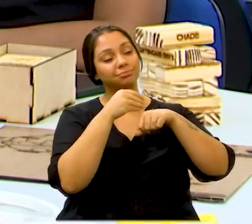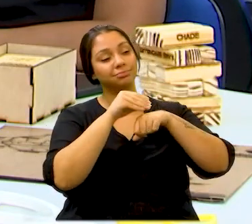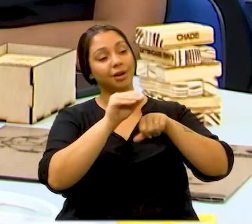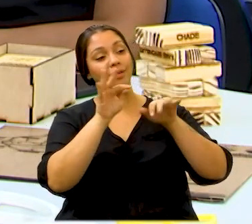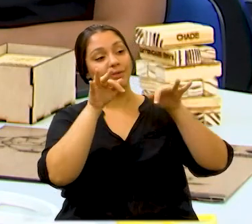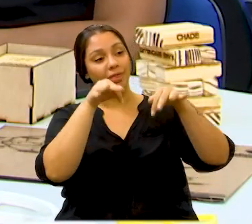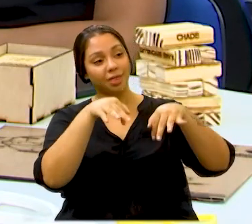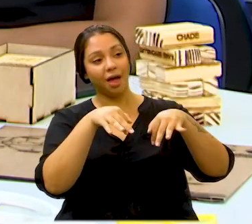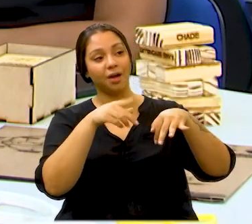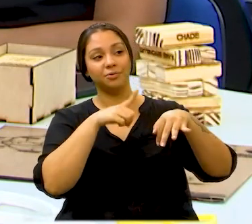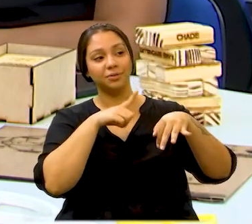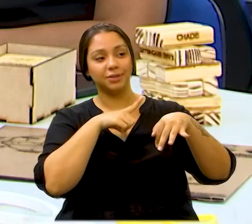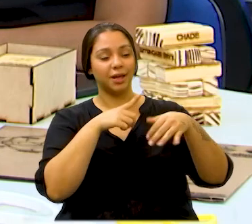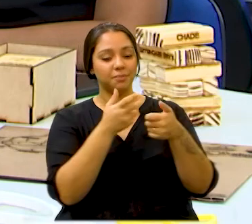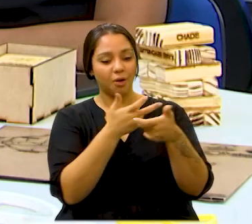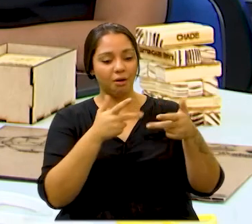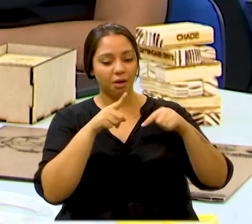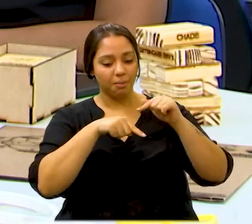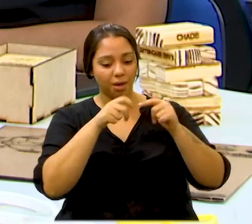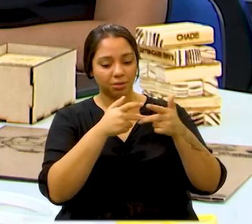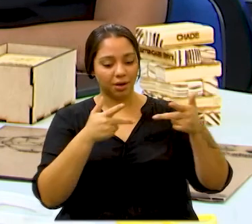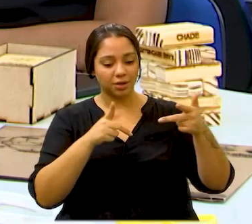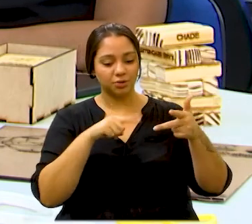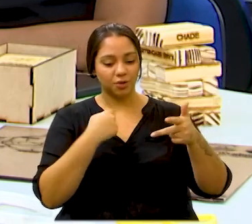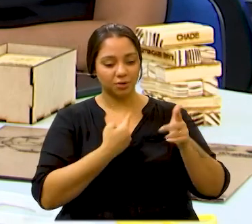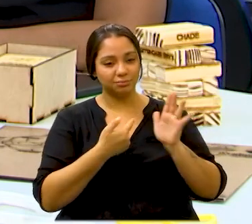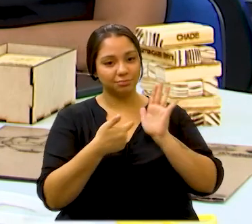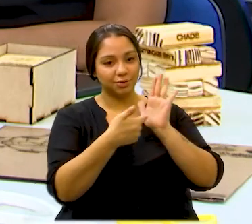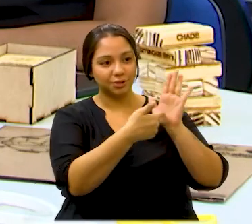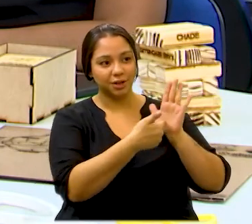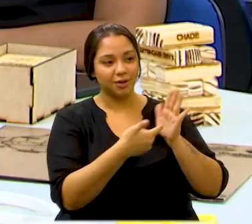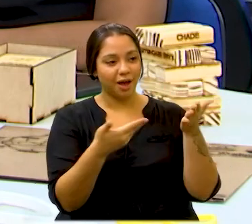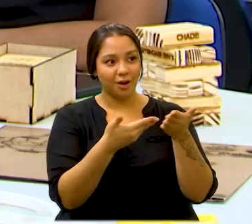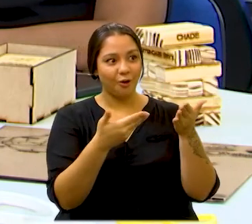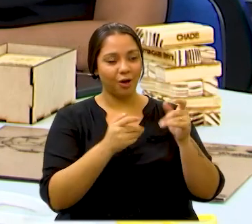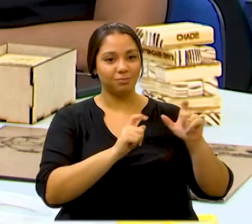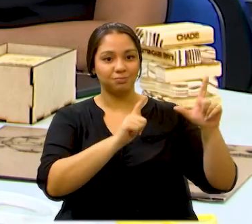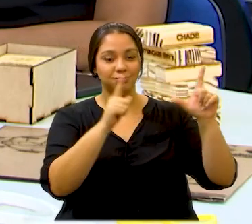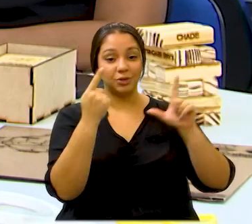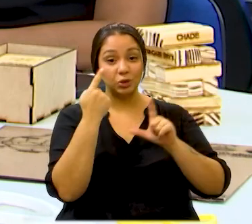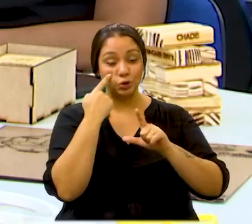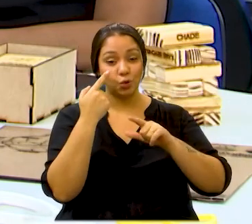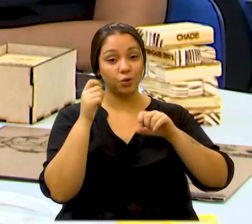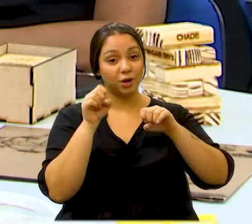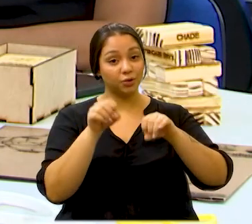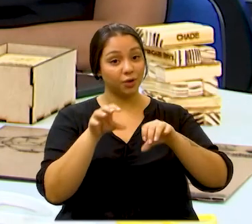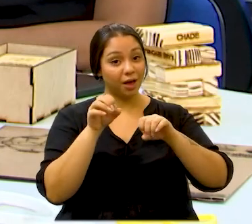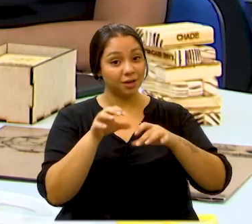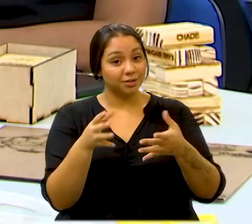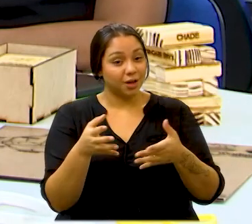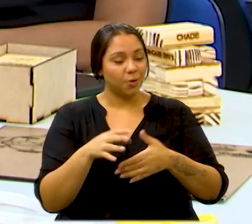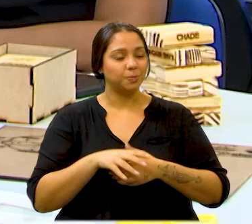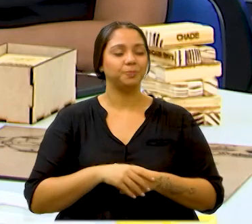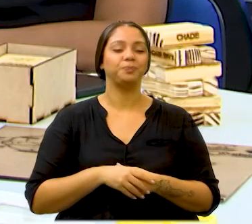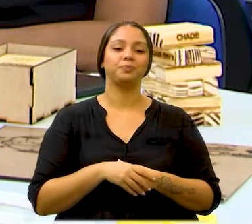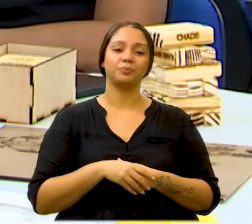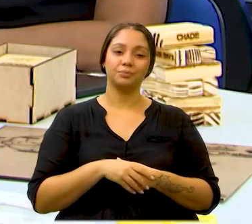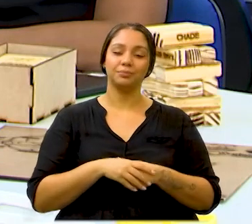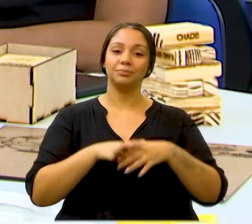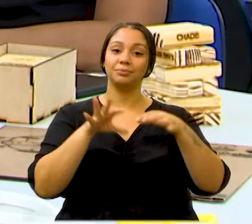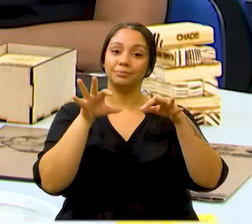recado final que a senhora deixa até em cima disso, desse material que nós estamos mostrando aqui no quadro De Olho na Educação,